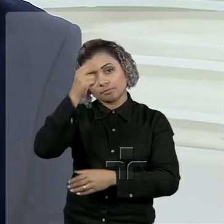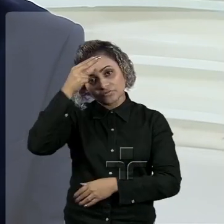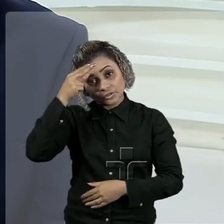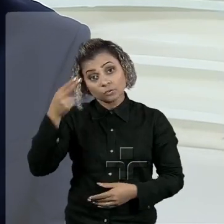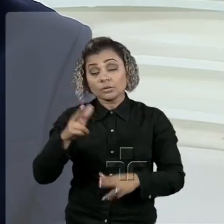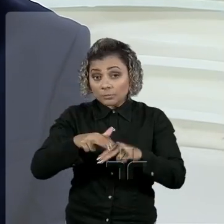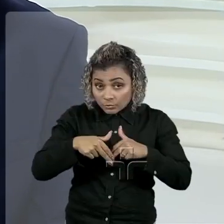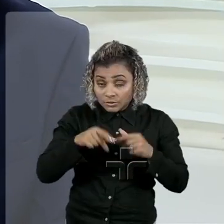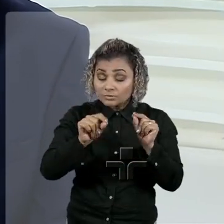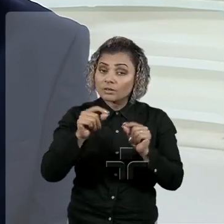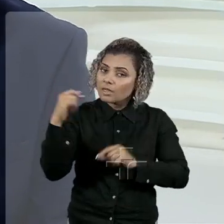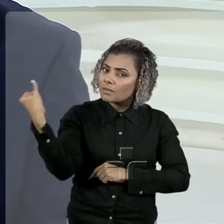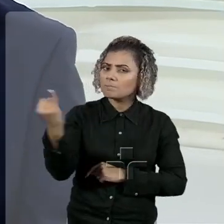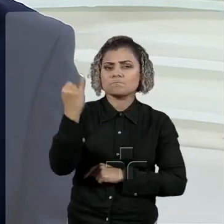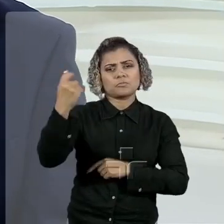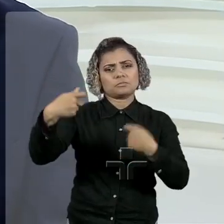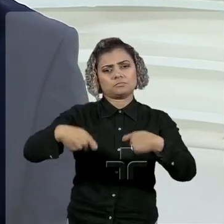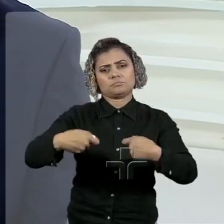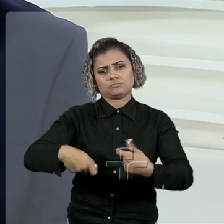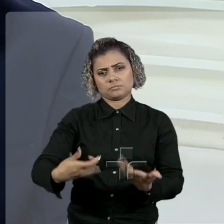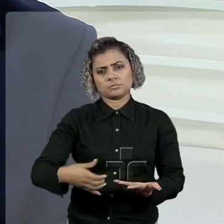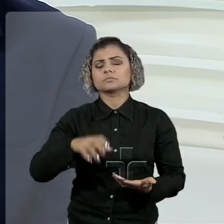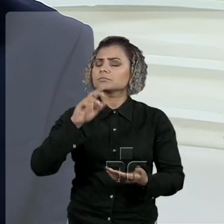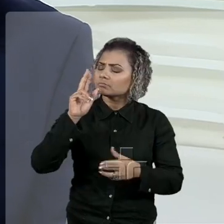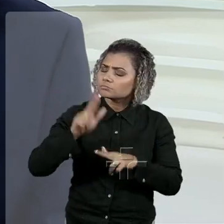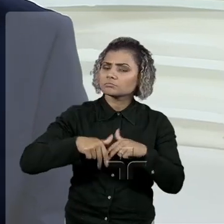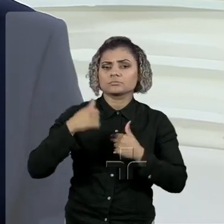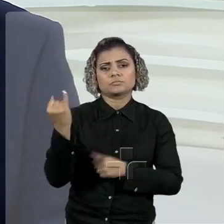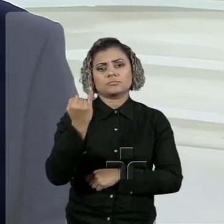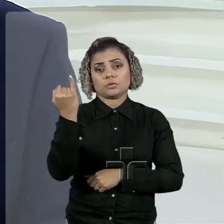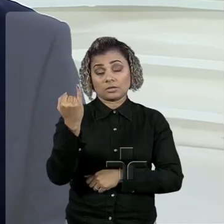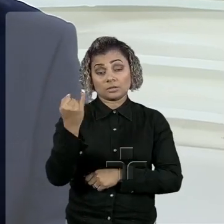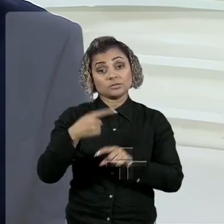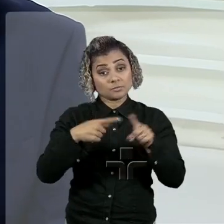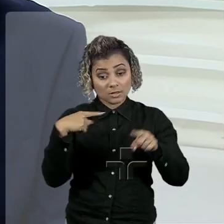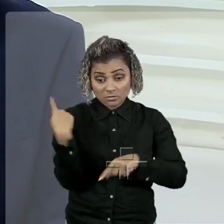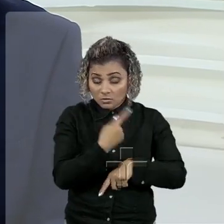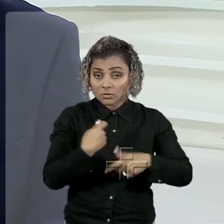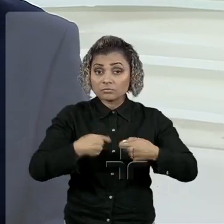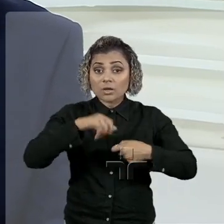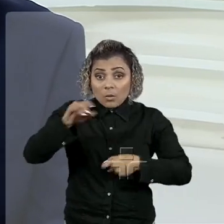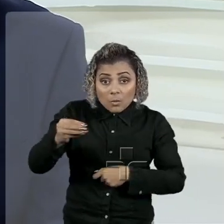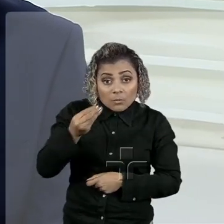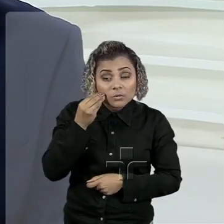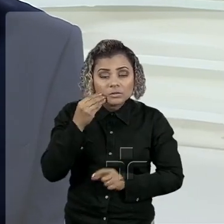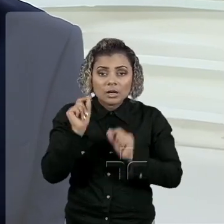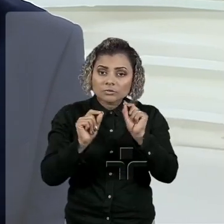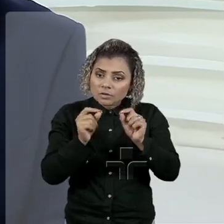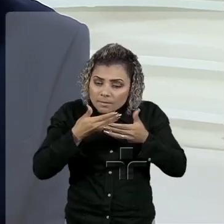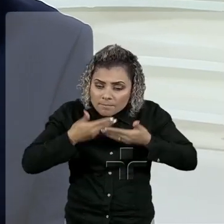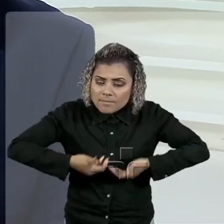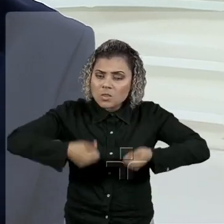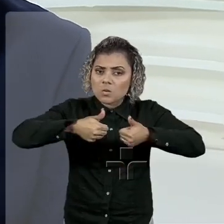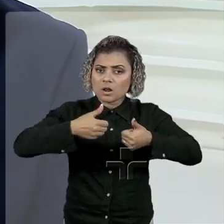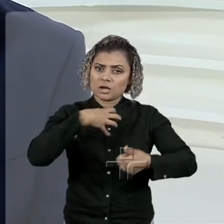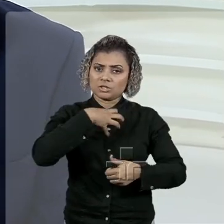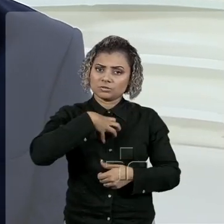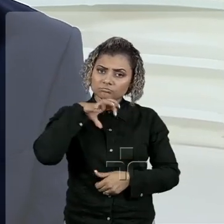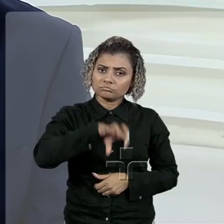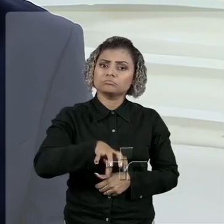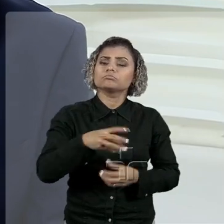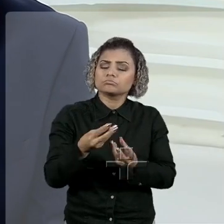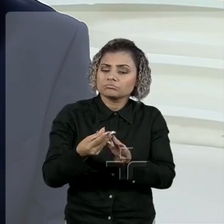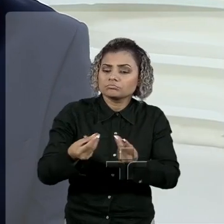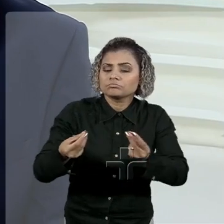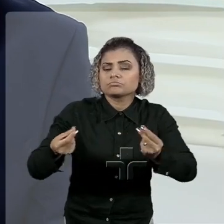Então, ter isso é fundamental, no mínimo renovar o que a gente tem, mas a gente talvez tenha a oportunidade de melhorar o mecanismo,